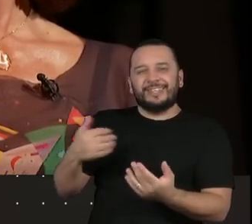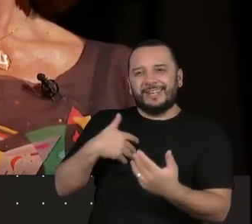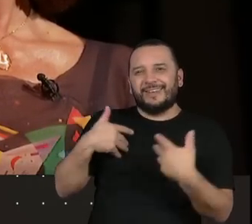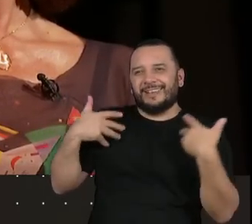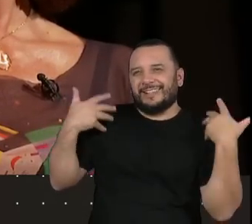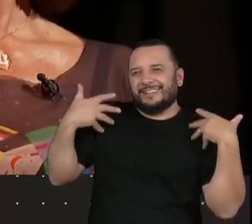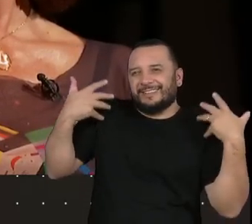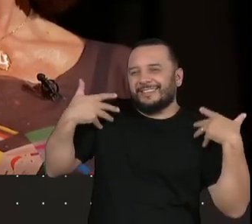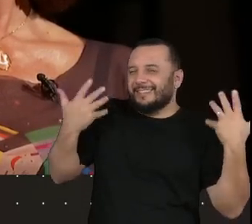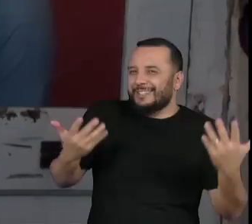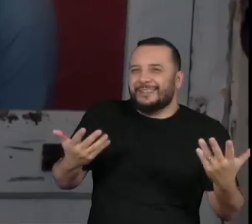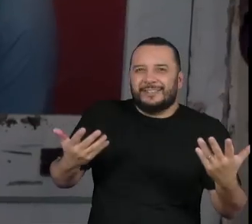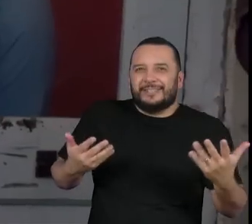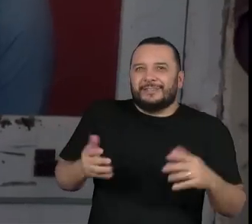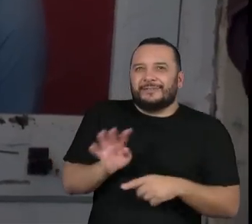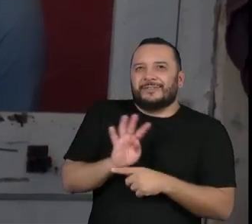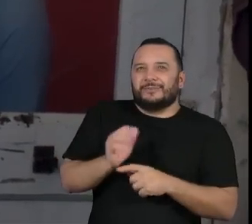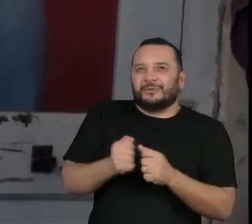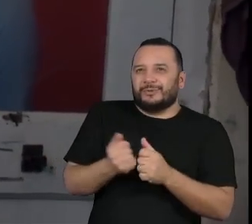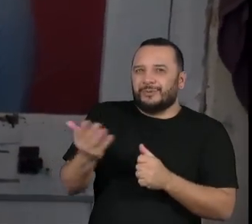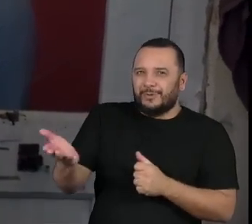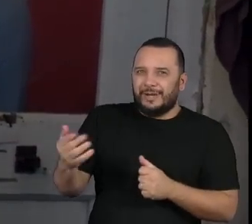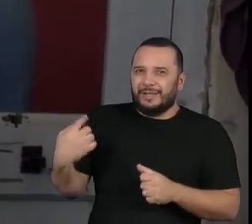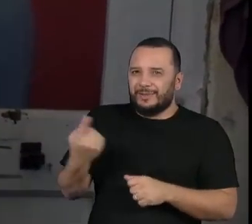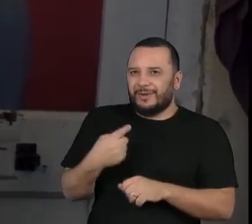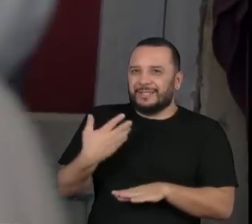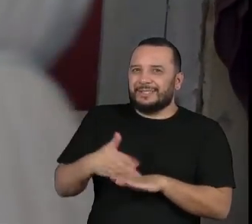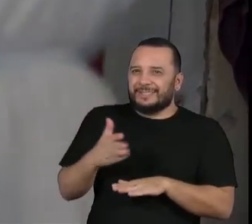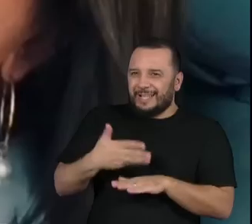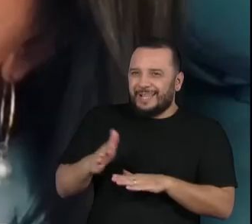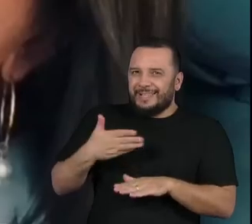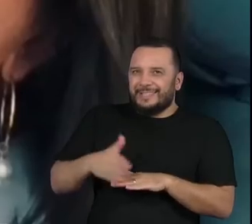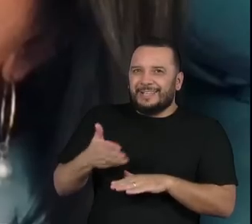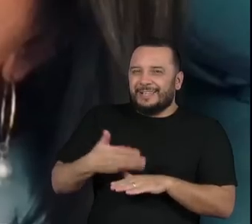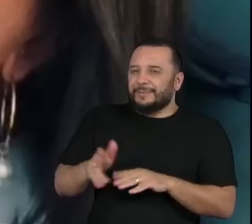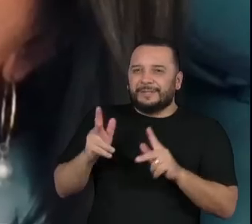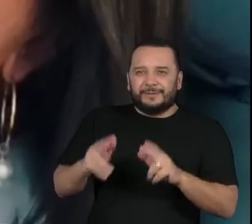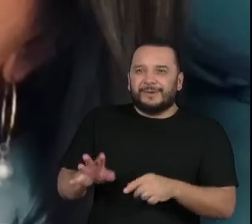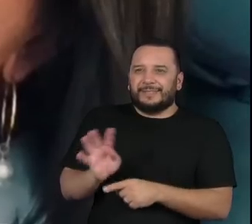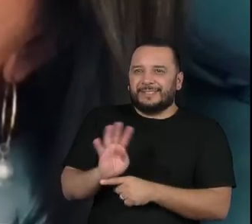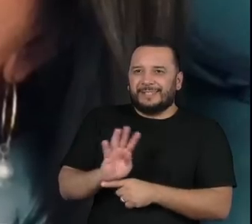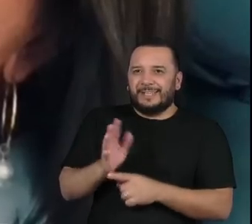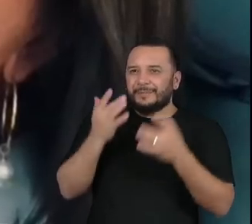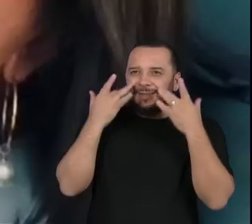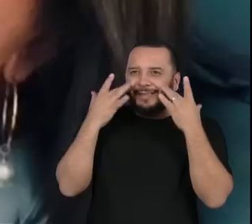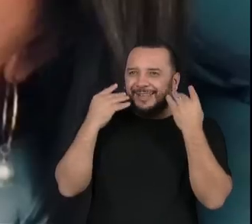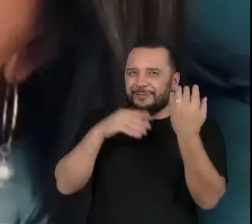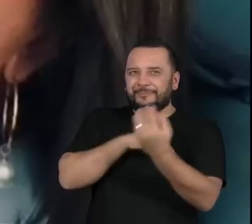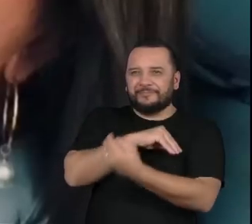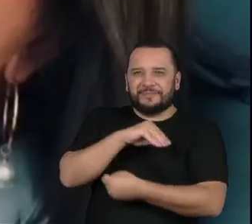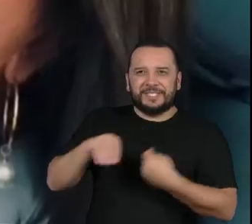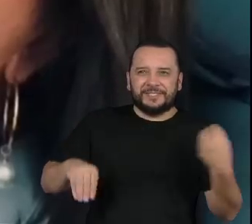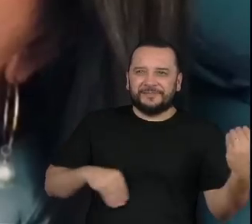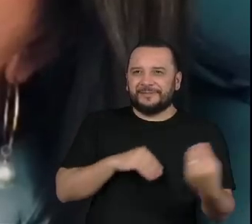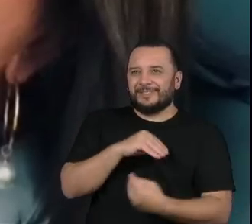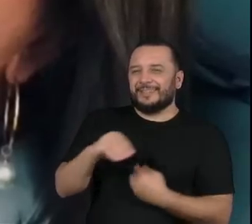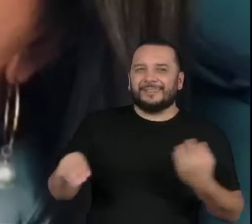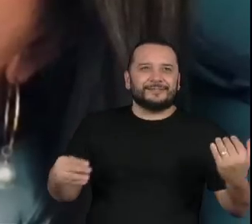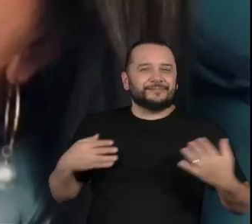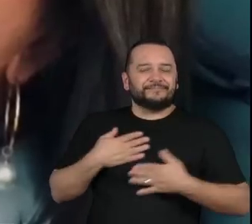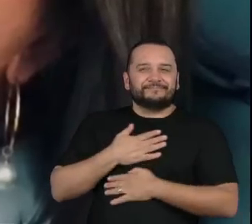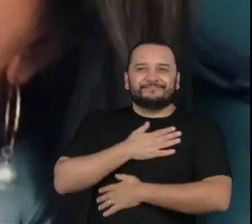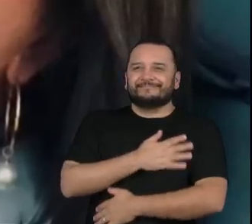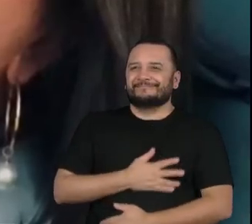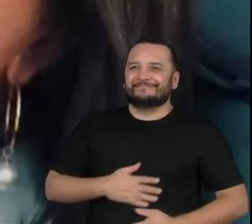planos sequências. Então, a gente ensaiou como se ensaiasse cinema e teatro ao mesmo tempo. Foi um